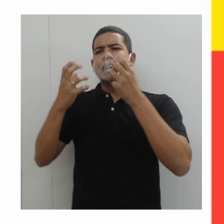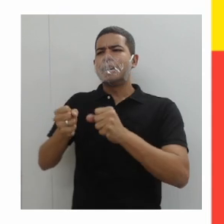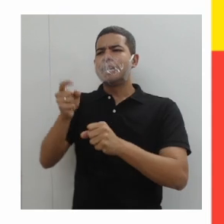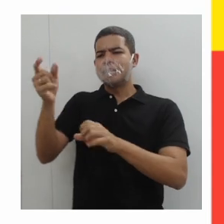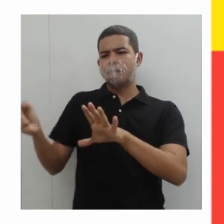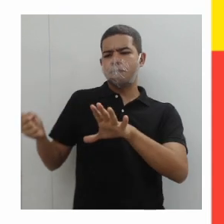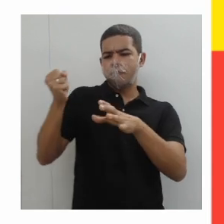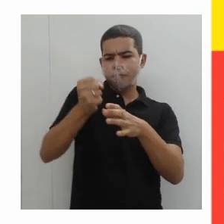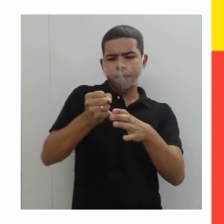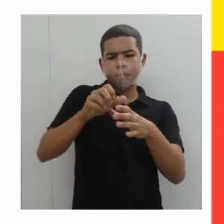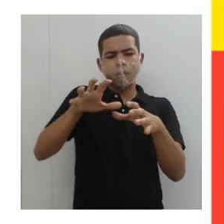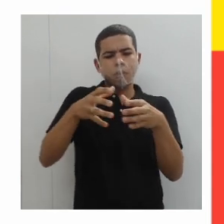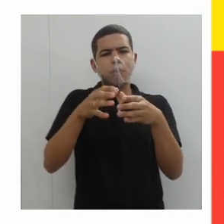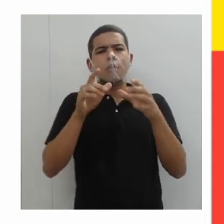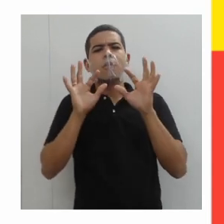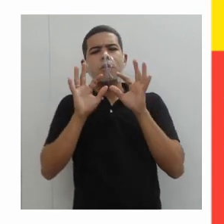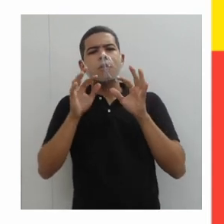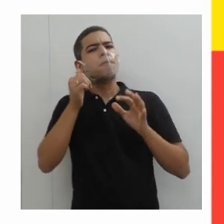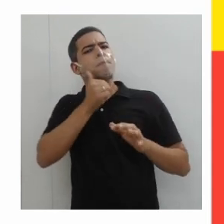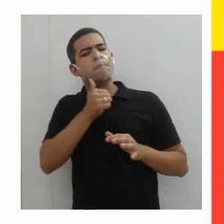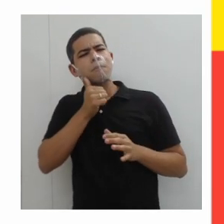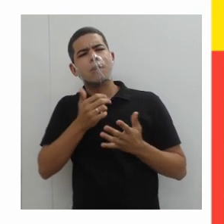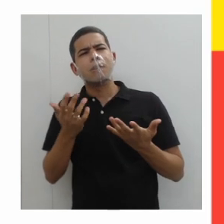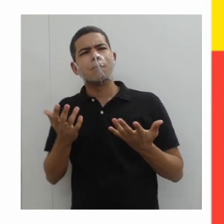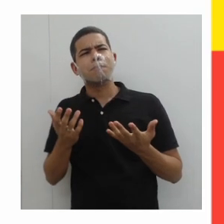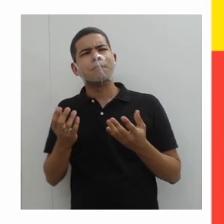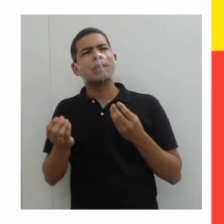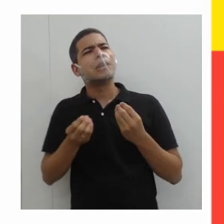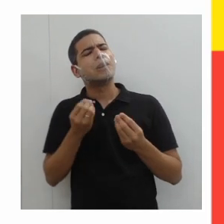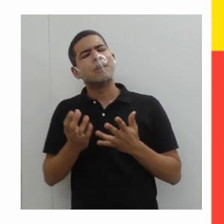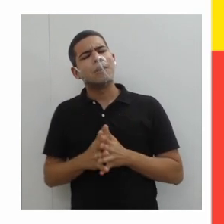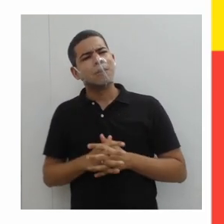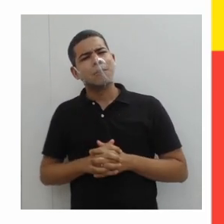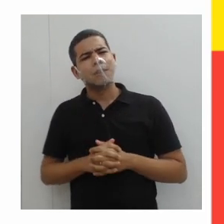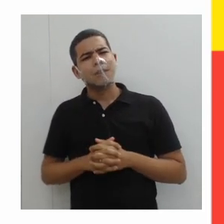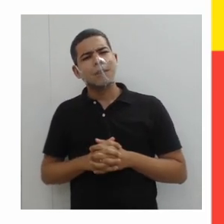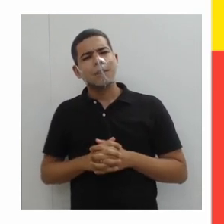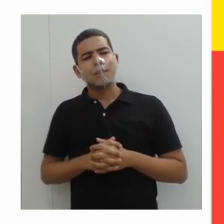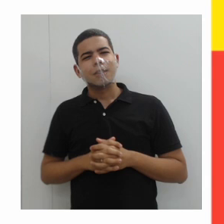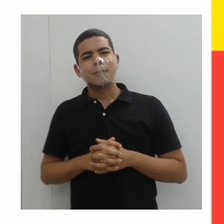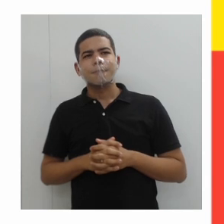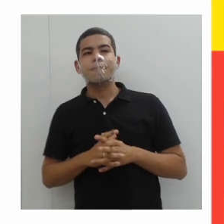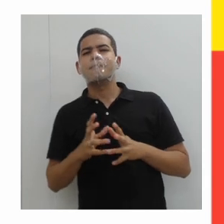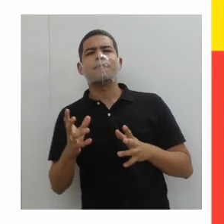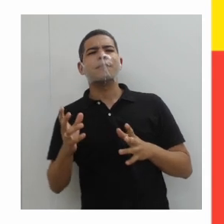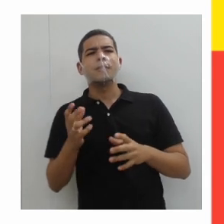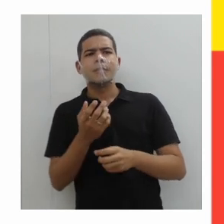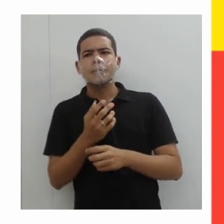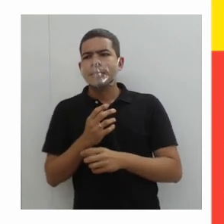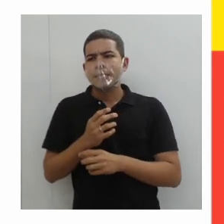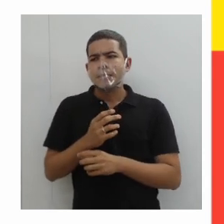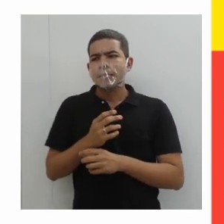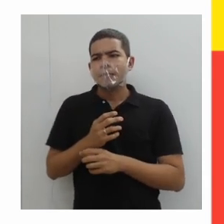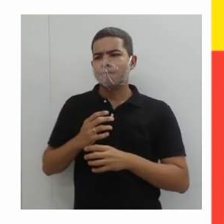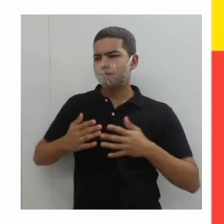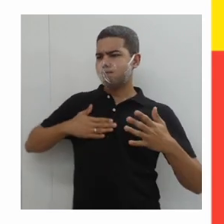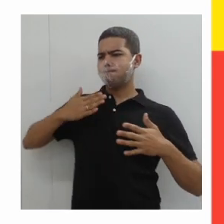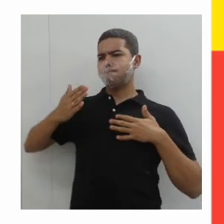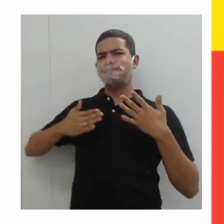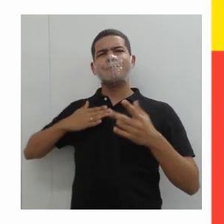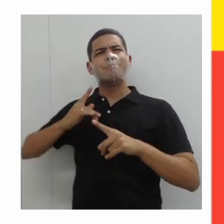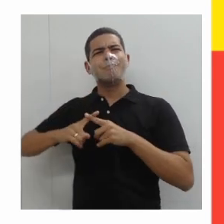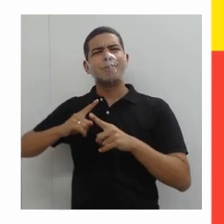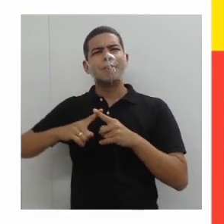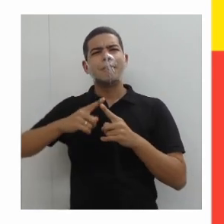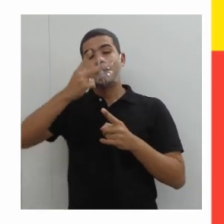Tiffany enquanto jogadora do time feminino? Eu vou explicar para vocês. A polêmica, ela se originou a partir da